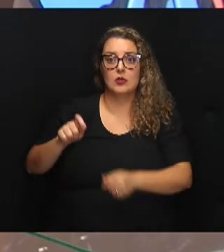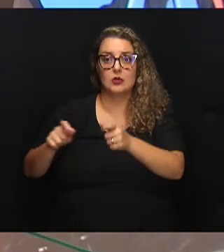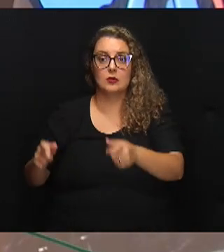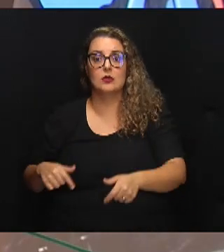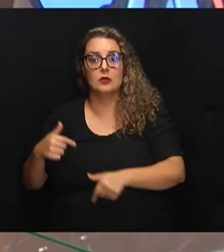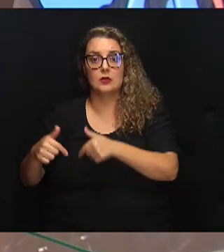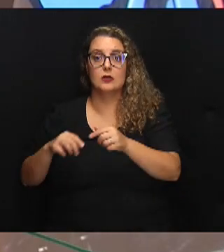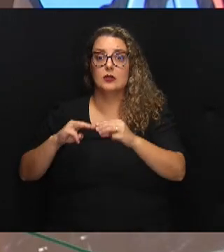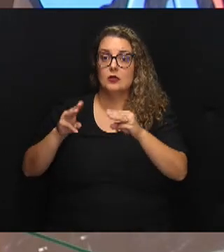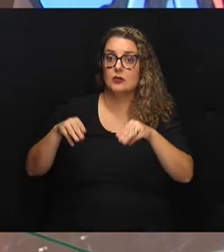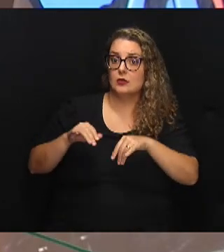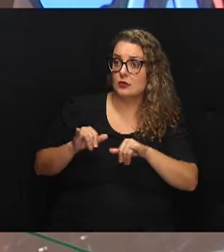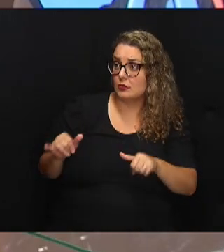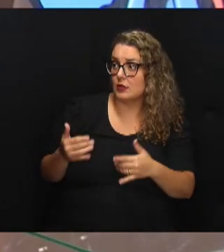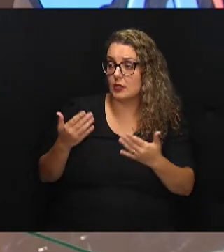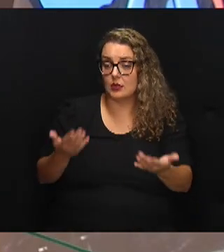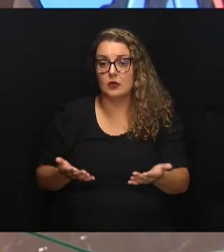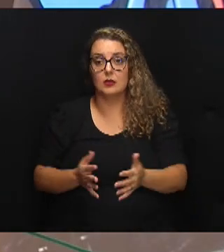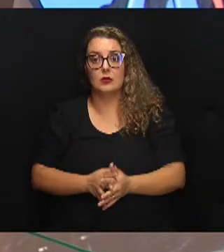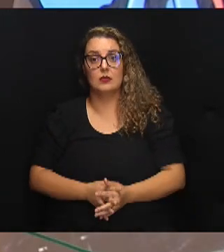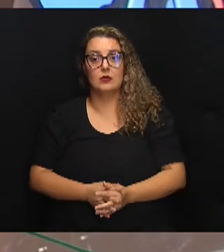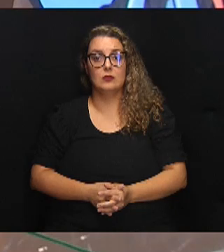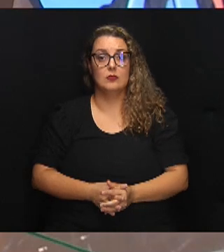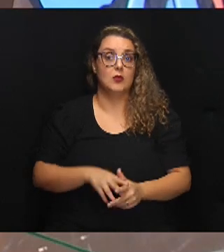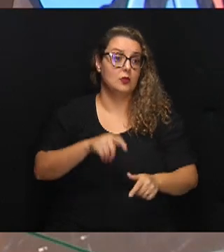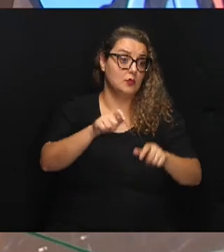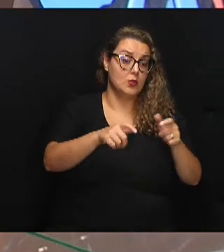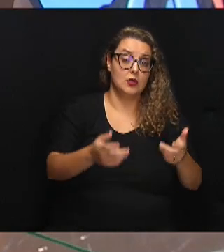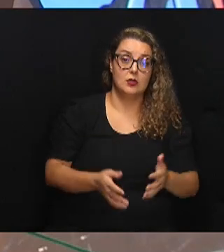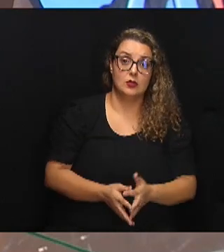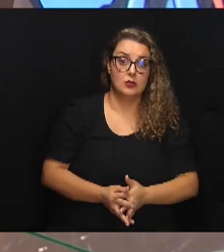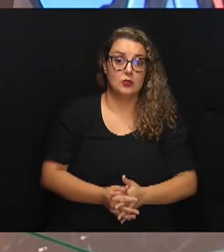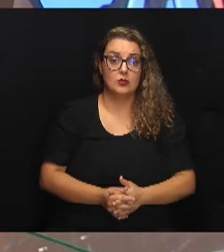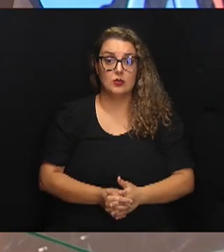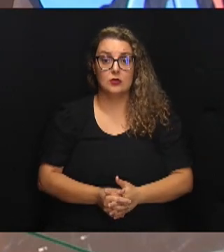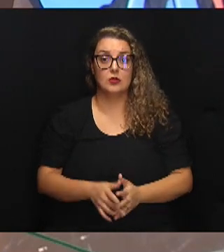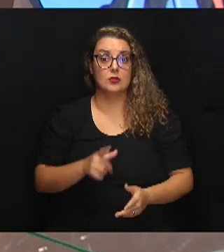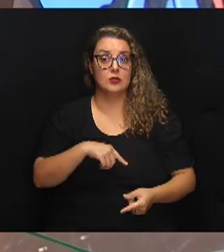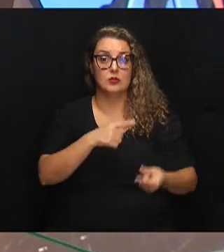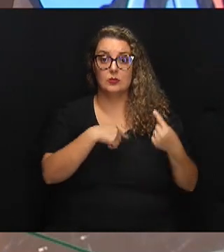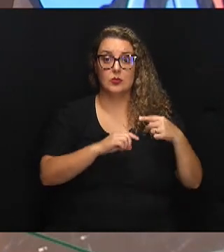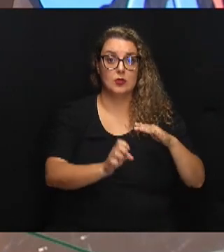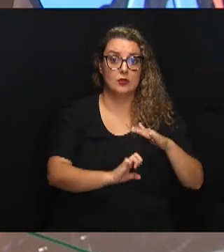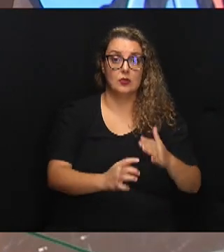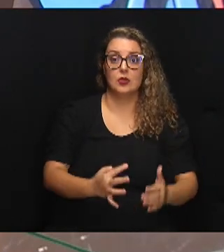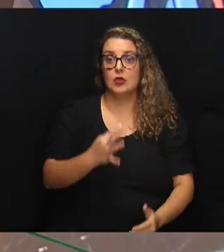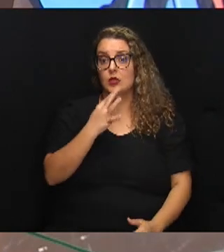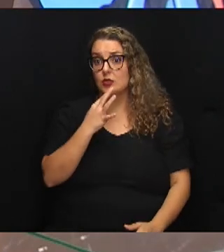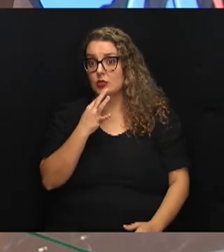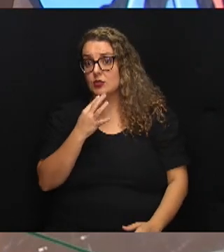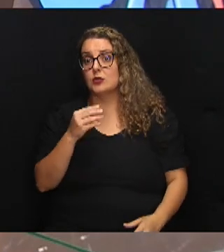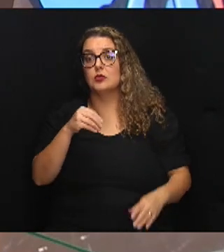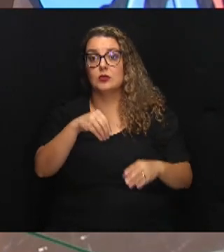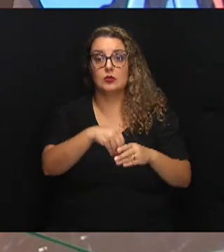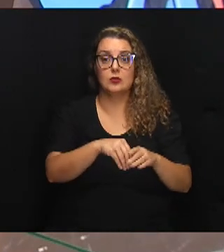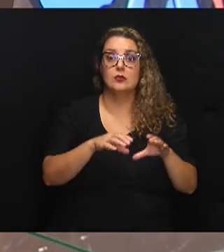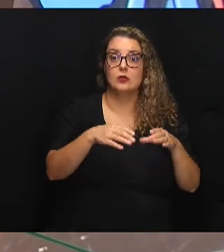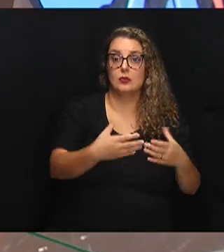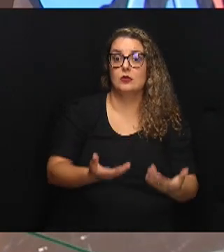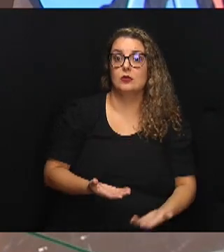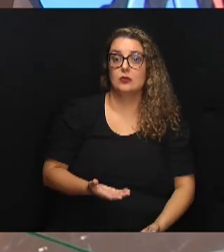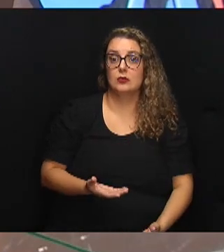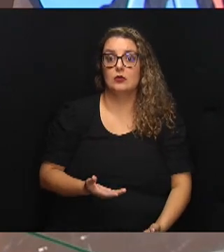com marketing, pessoas, já tive um outro negócio também, conheci pessoas dentro do grupo que tinha